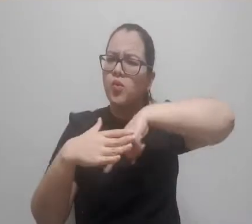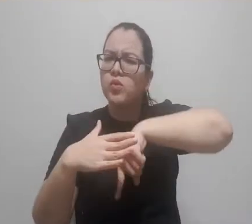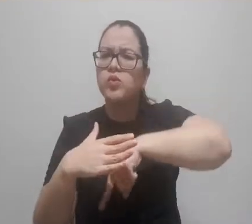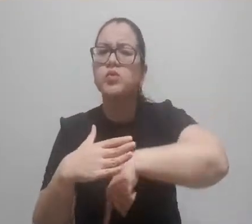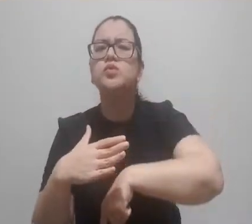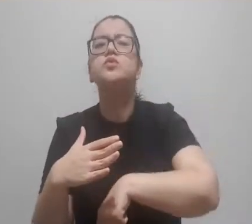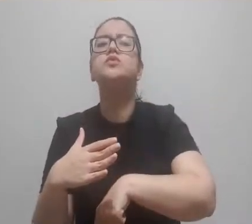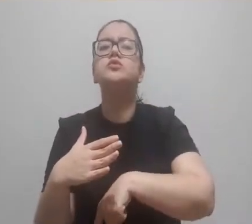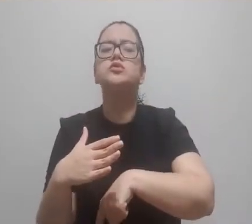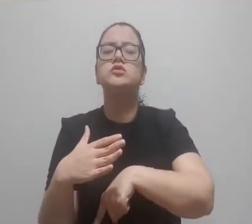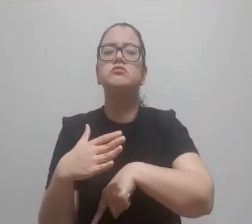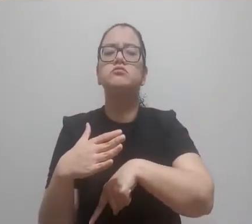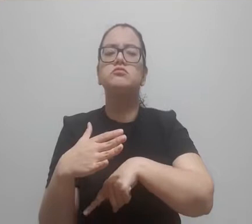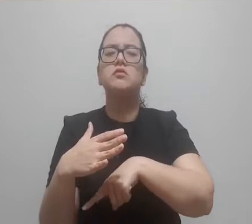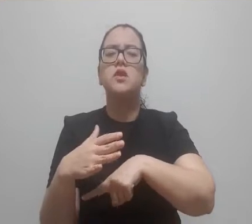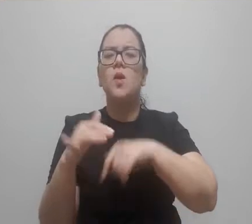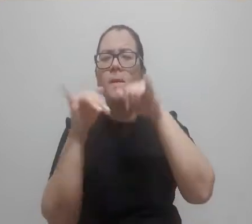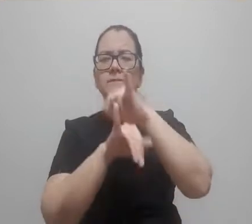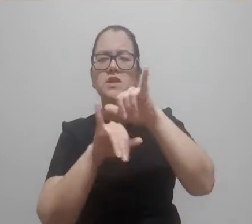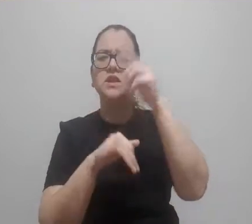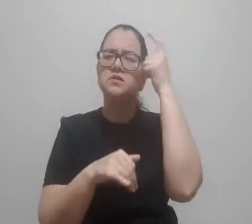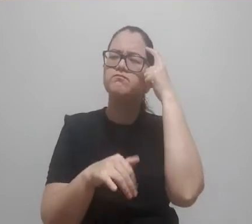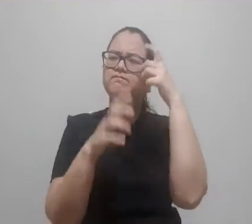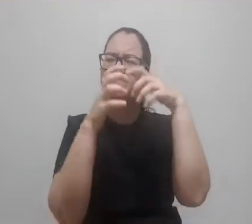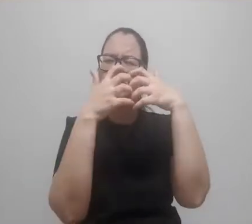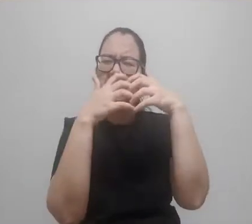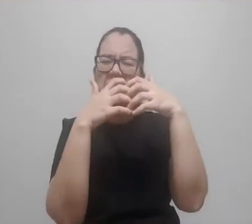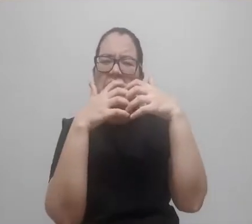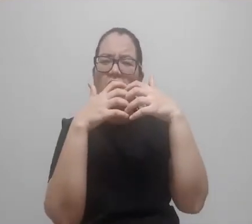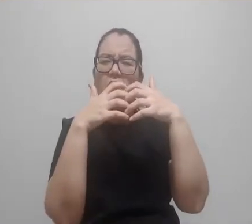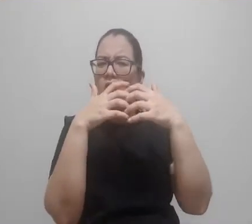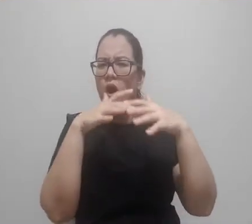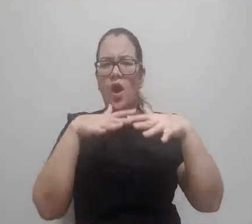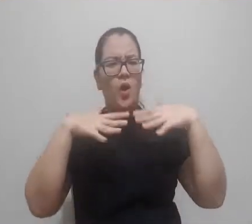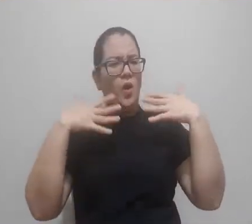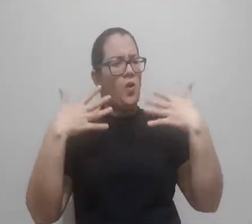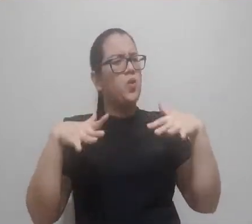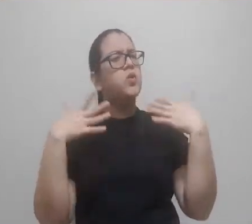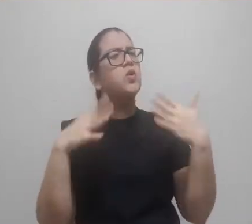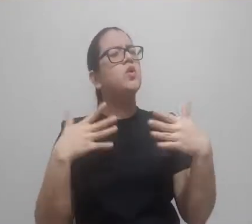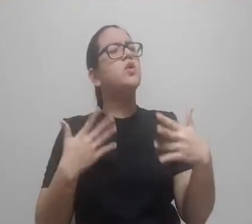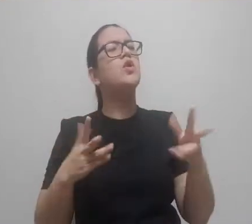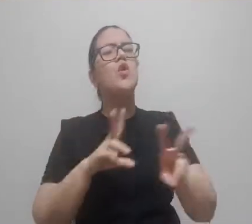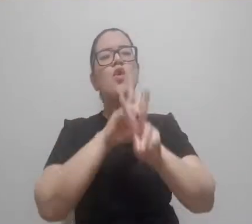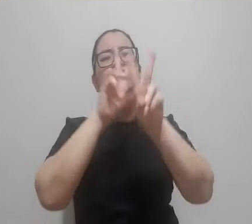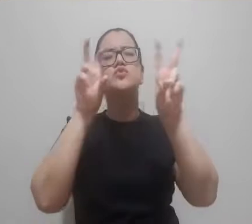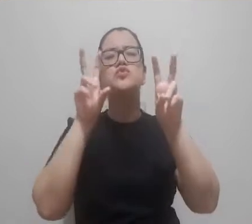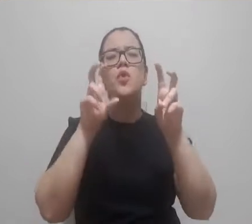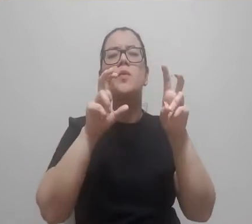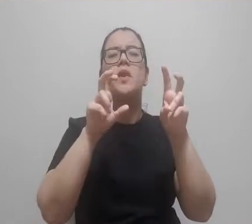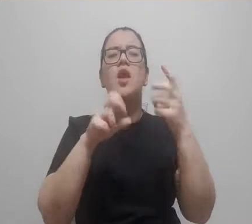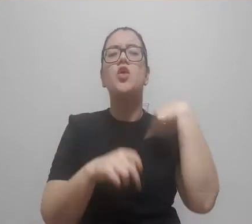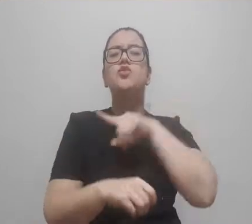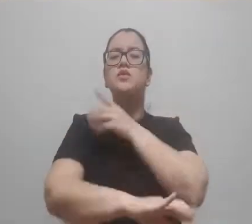uma mensagem, uma reflexão bastante intensa quanto à nossa prática de cristianismo, ao